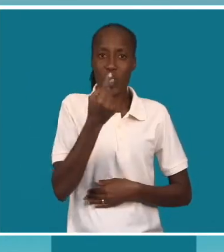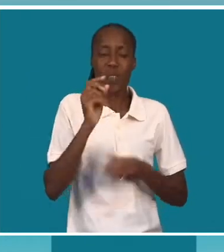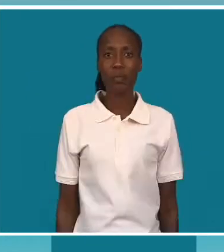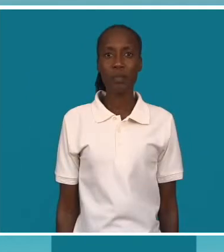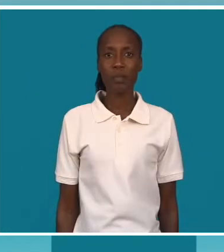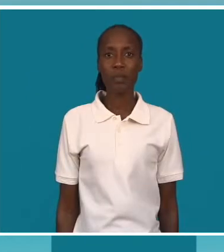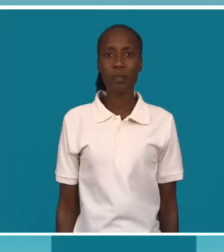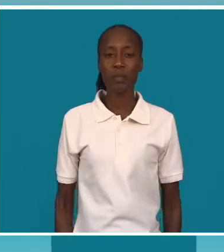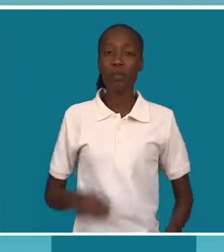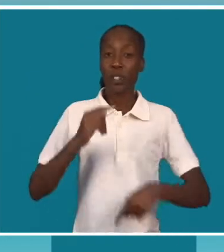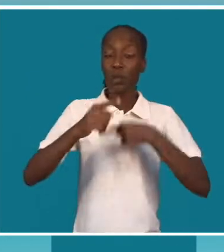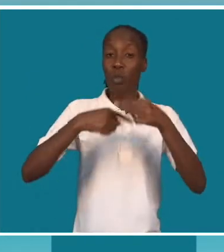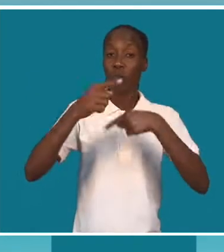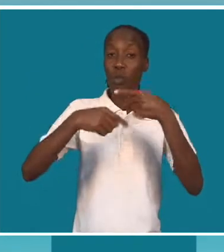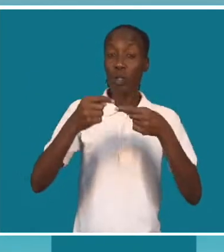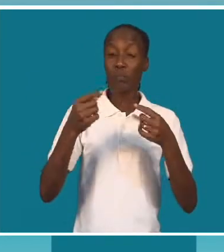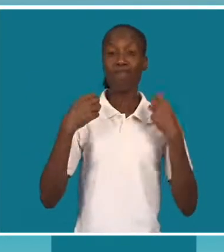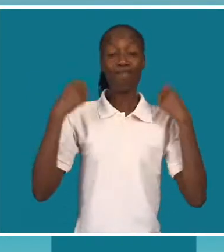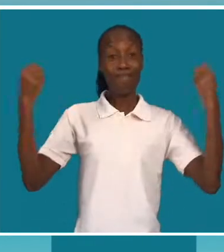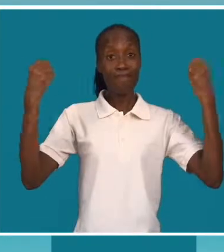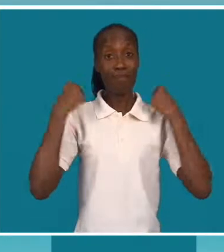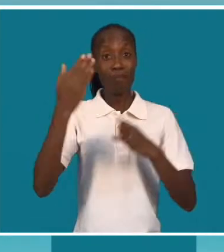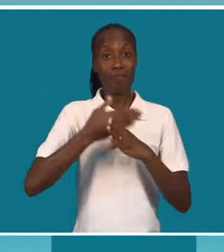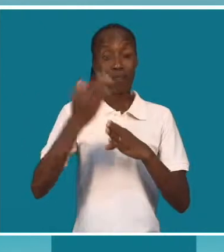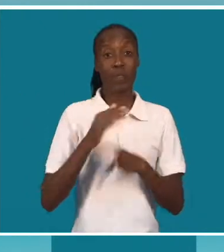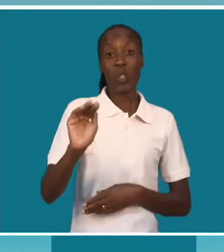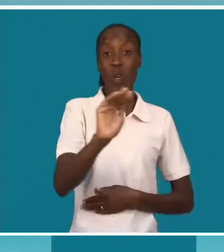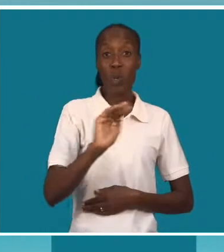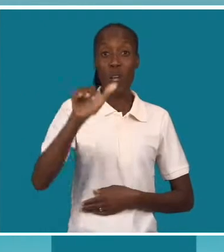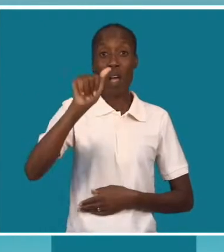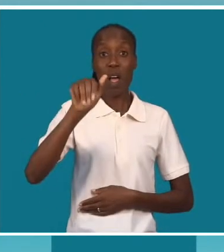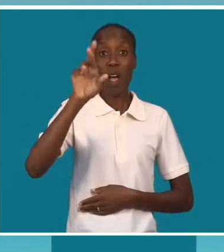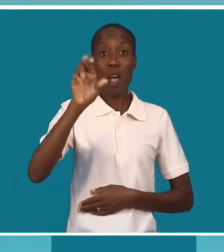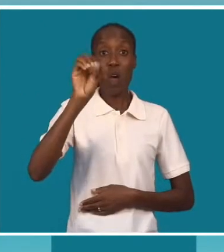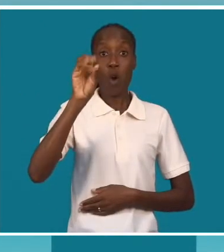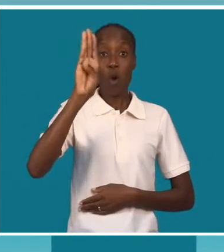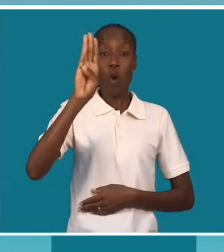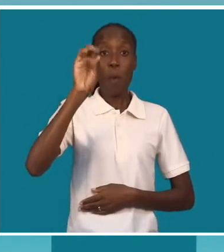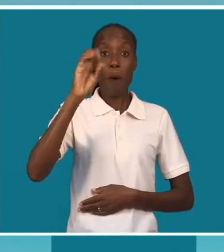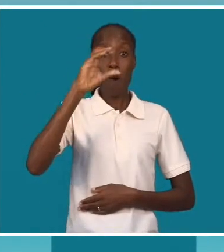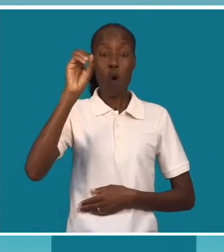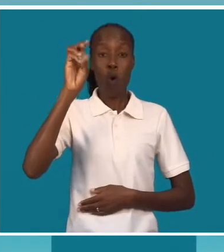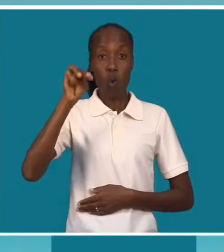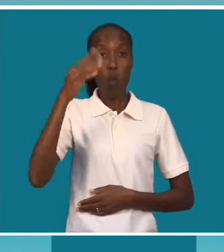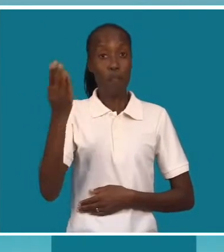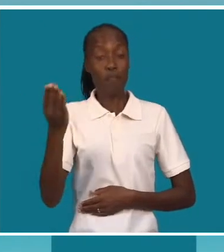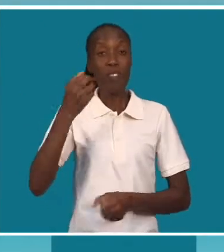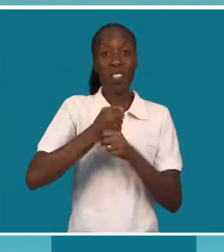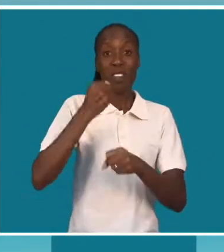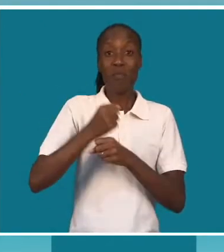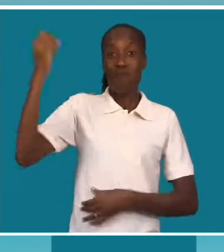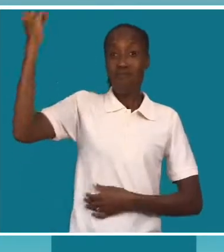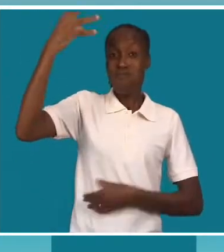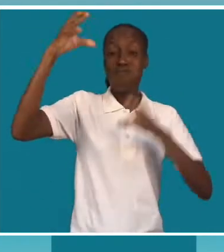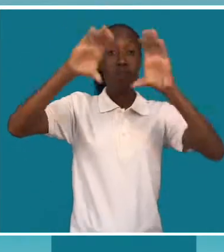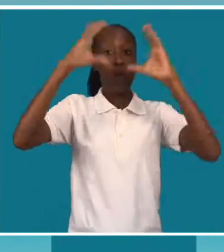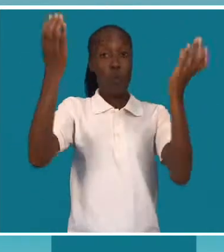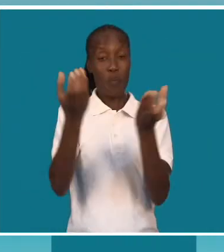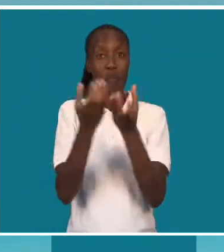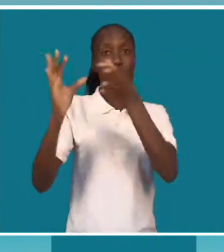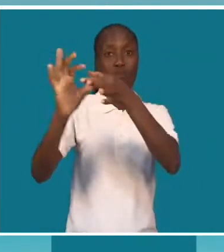dependência. No projeto de reabilitação na comunidade, a Robacom trabalha em coordenação com a Light for the